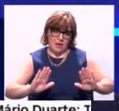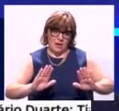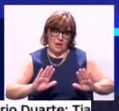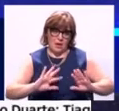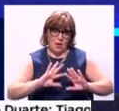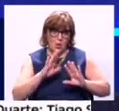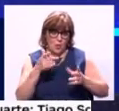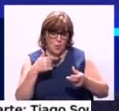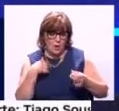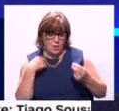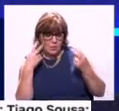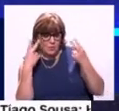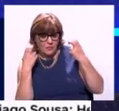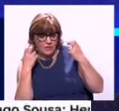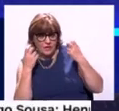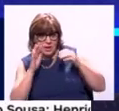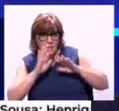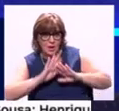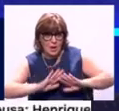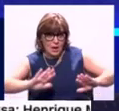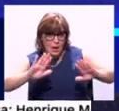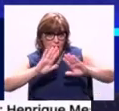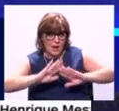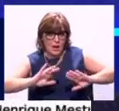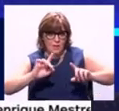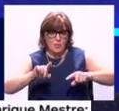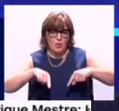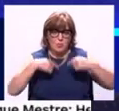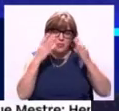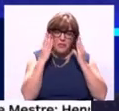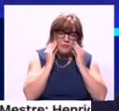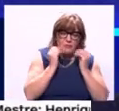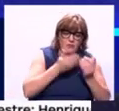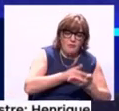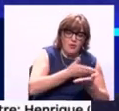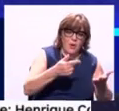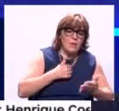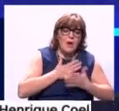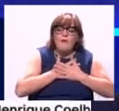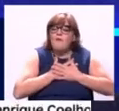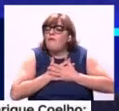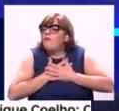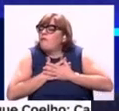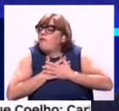Eu, quando ouvi a palavra serenidade, depois daquele escândalo, eu, a minha vontade,